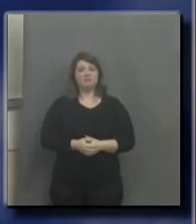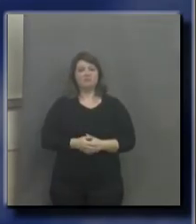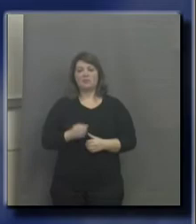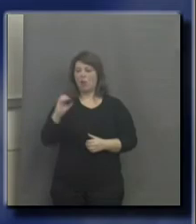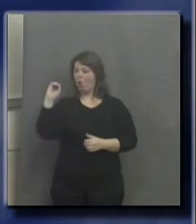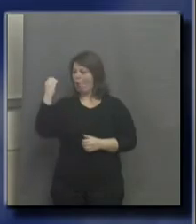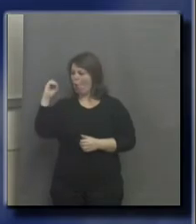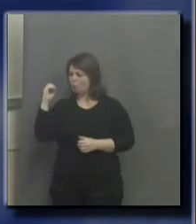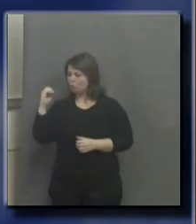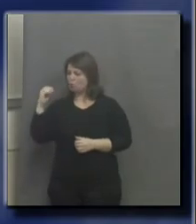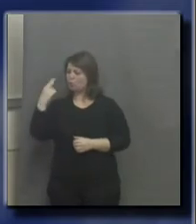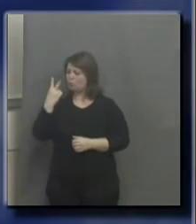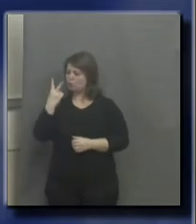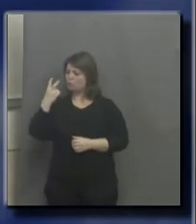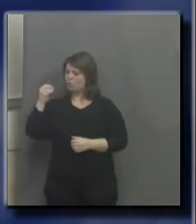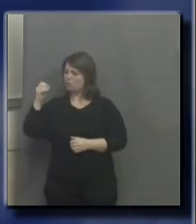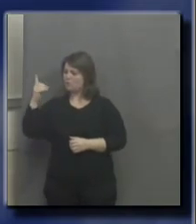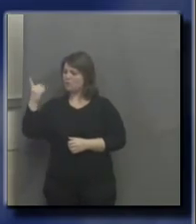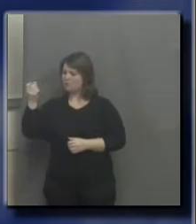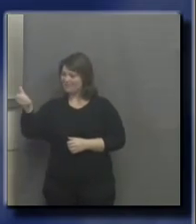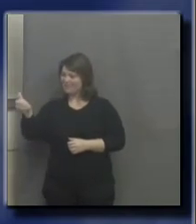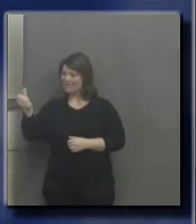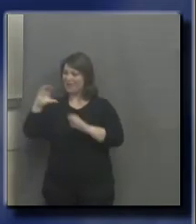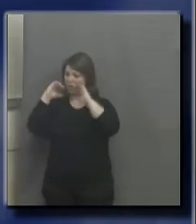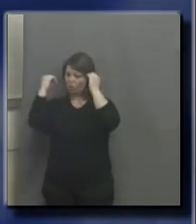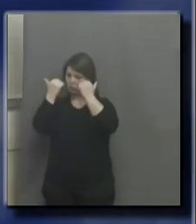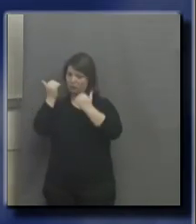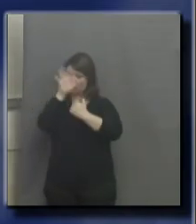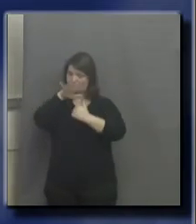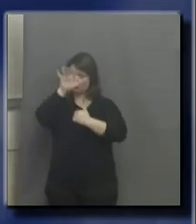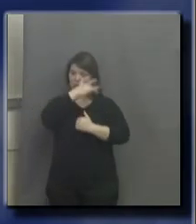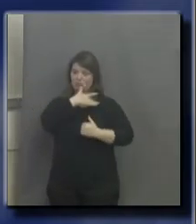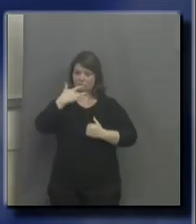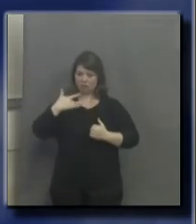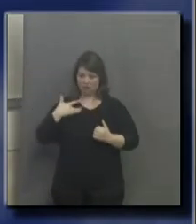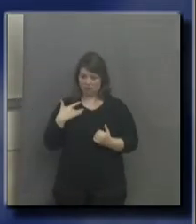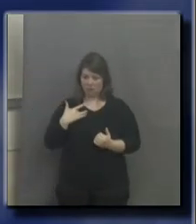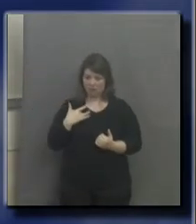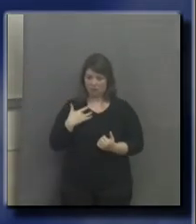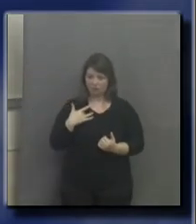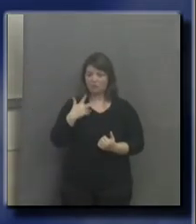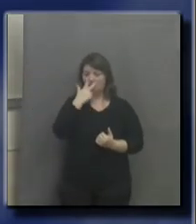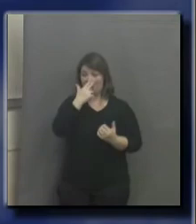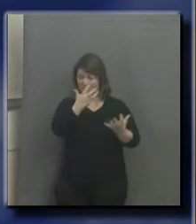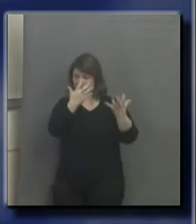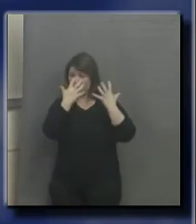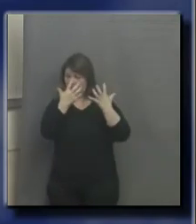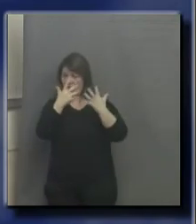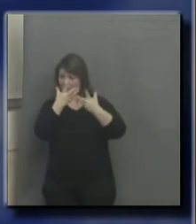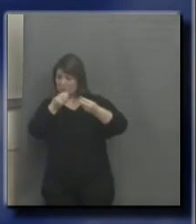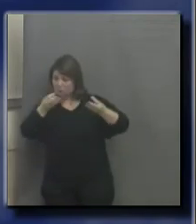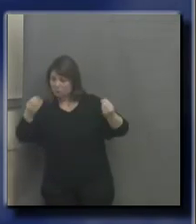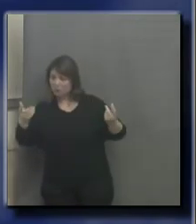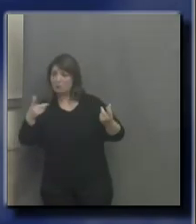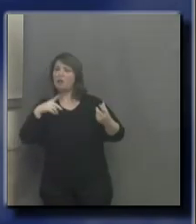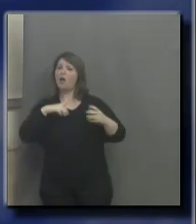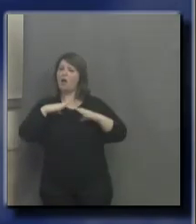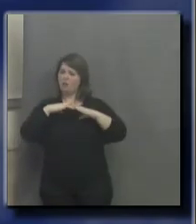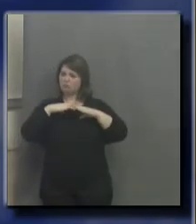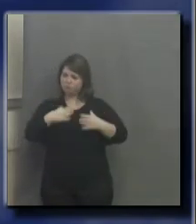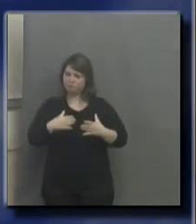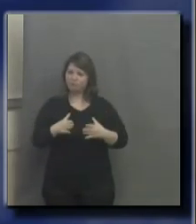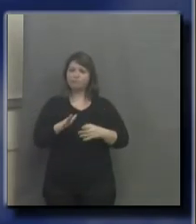de 2016, o Conselho Nacional de Saúde, em vista de todas as ameaças que apareciam, se